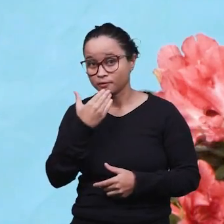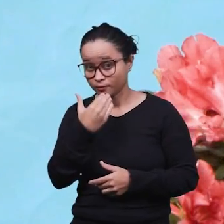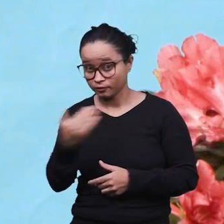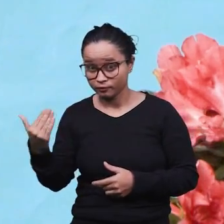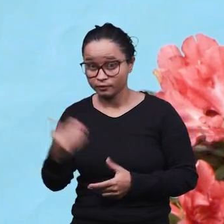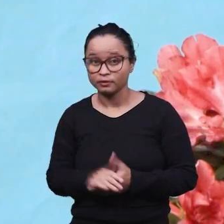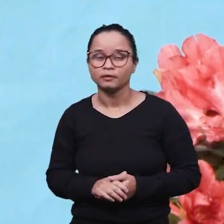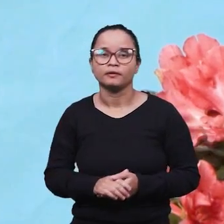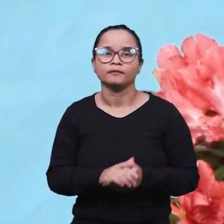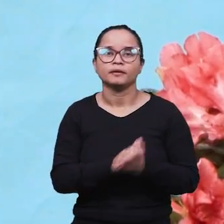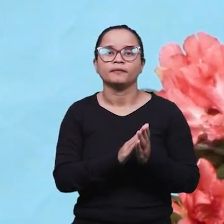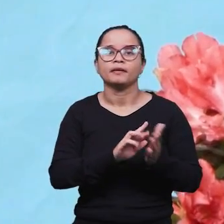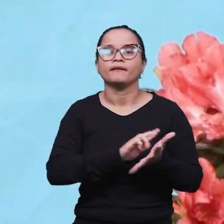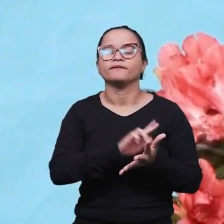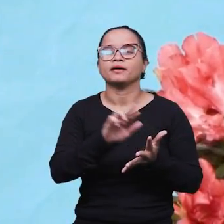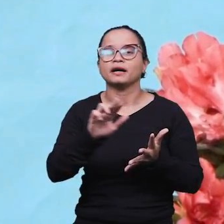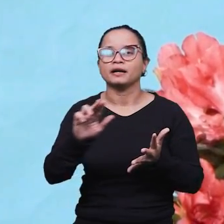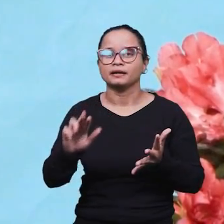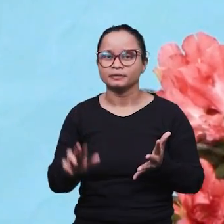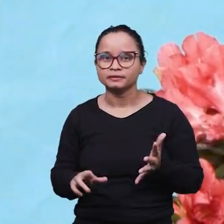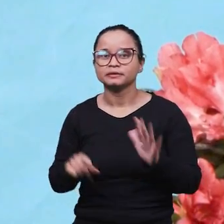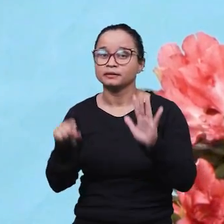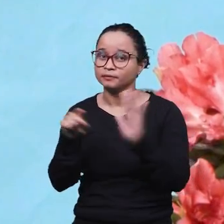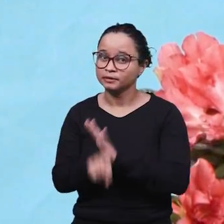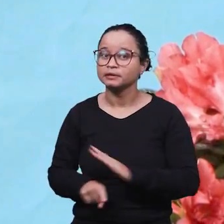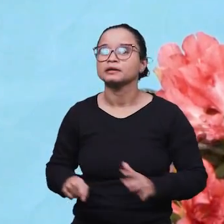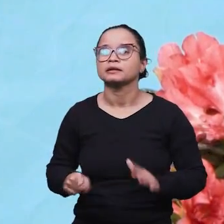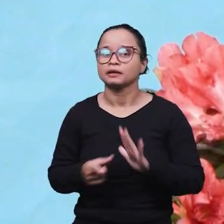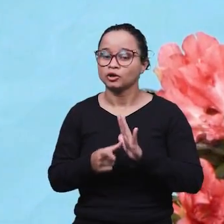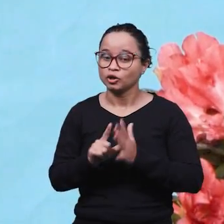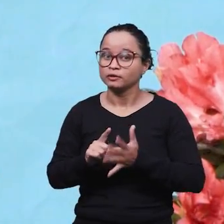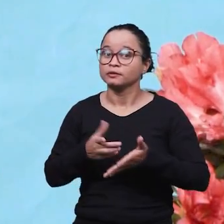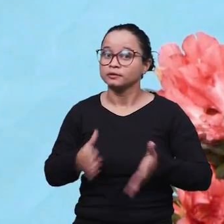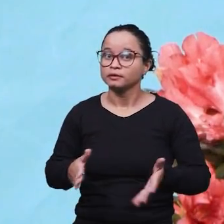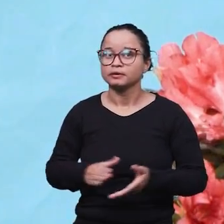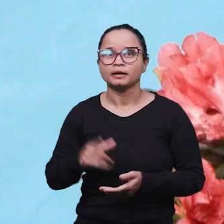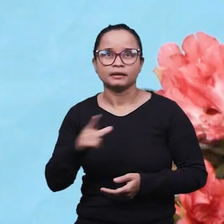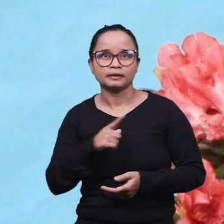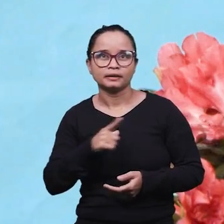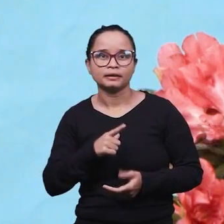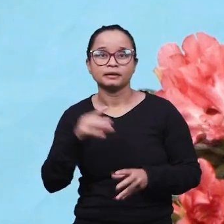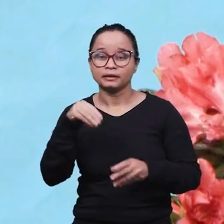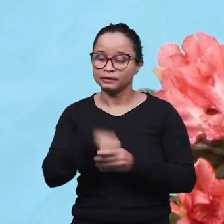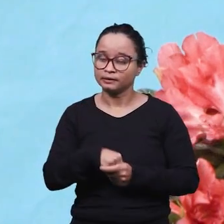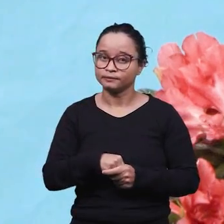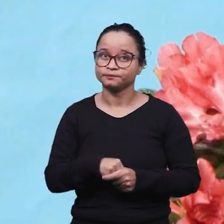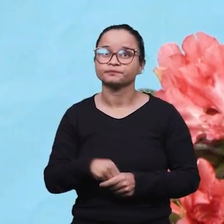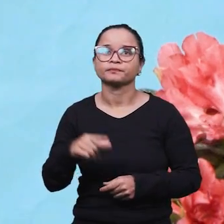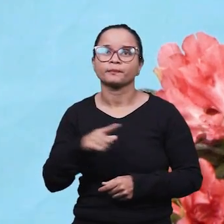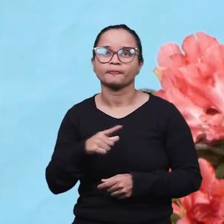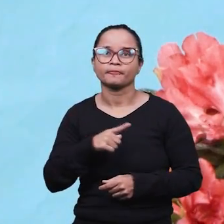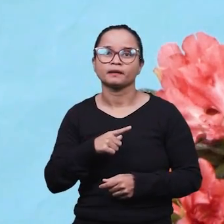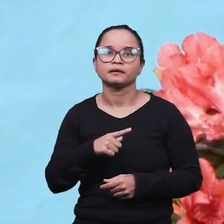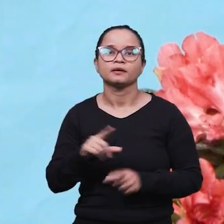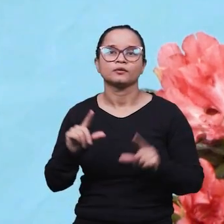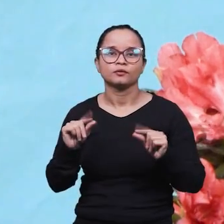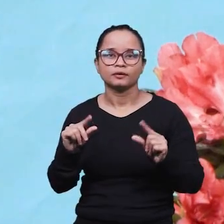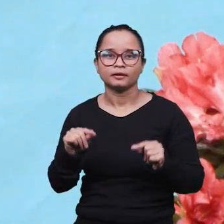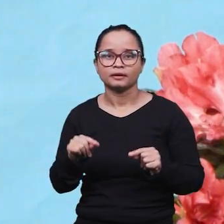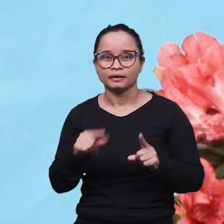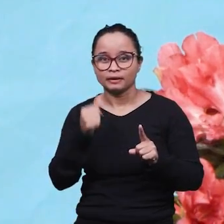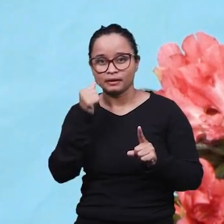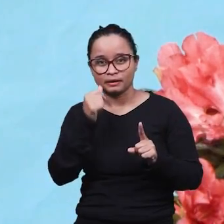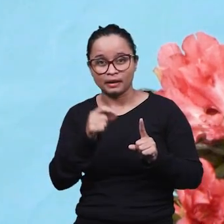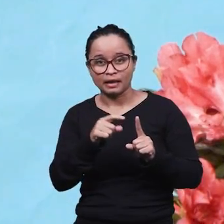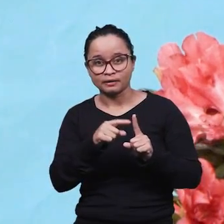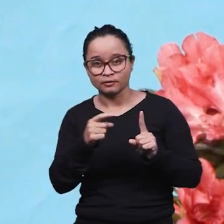uma bateria de exames ali na primeira consulta de pré-natal. E dentro dessa bateria de exames tem a glicemia de jejum, onde essa gestante faz